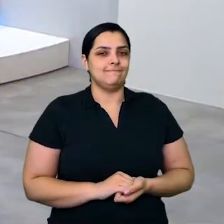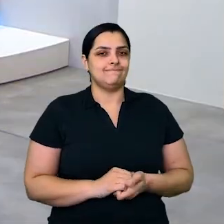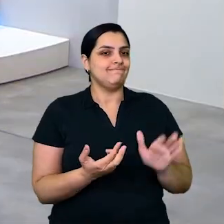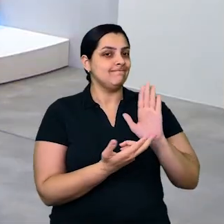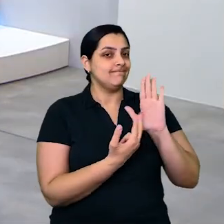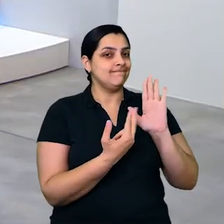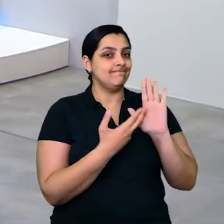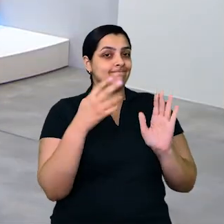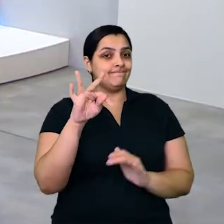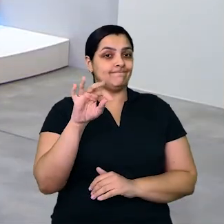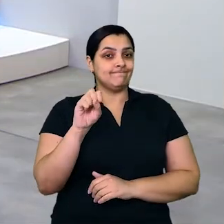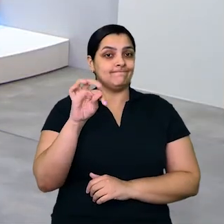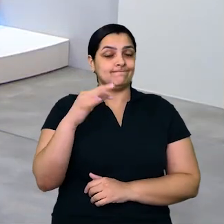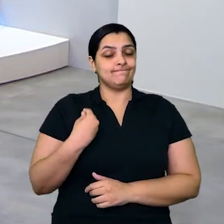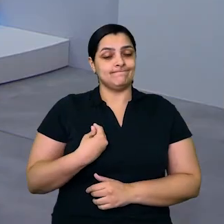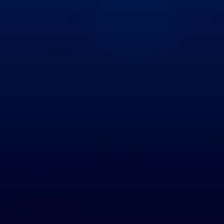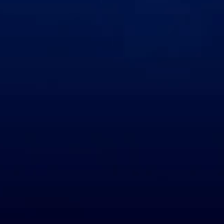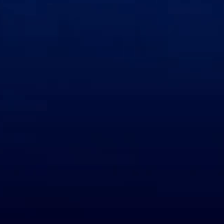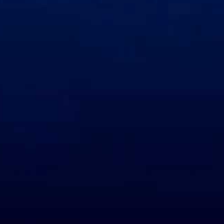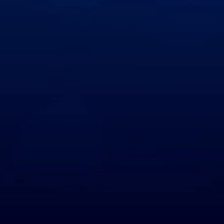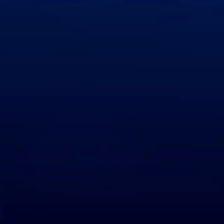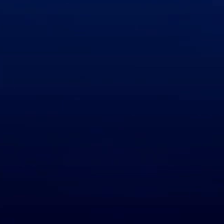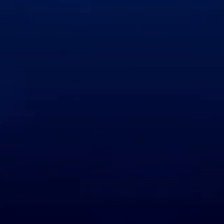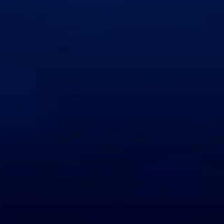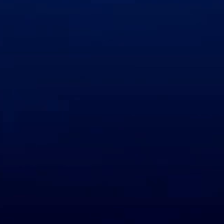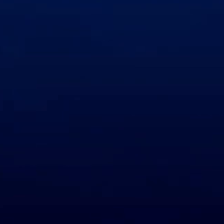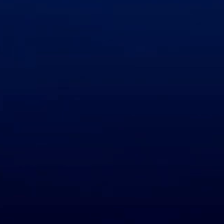O Revista TST já está no ar.